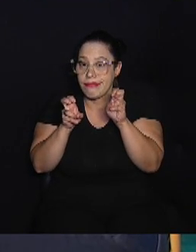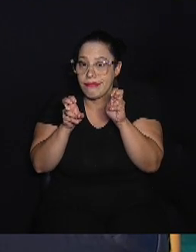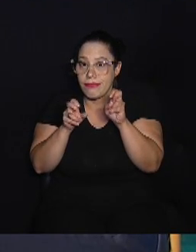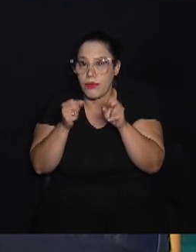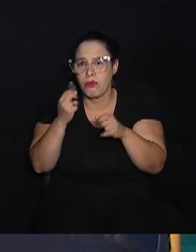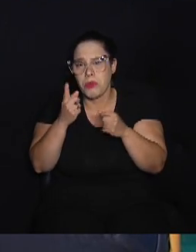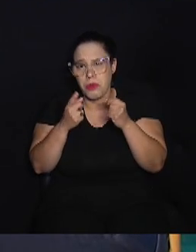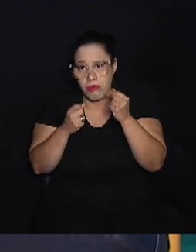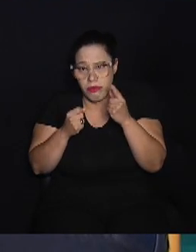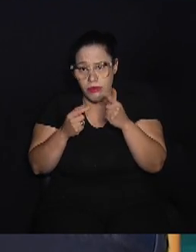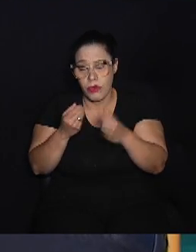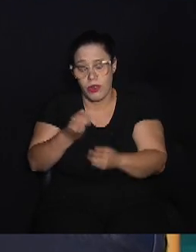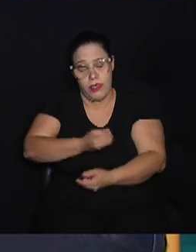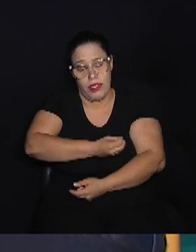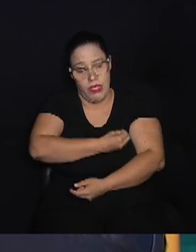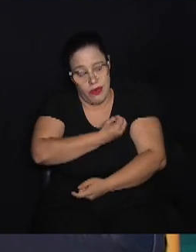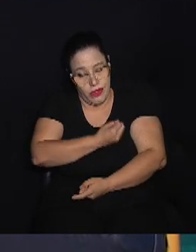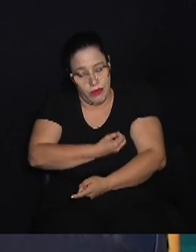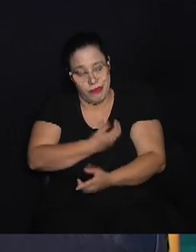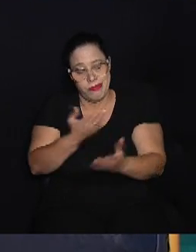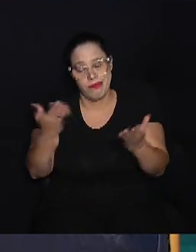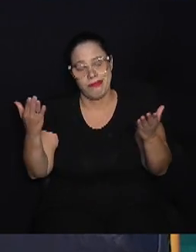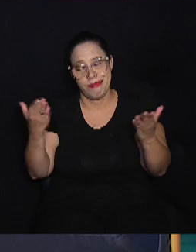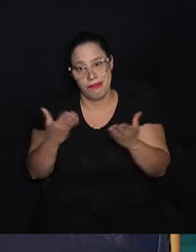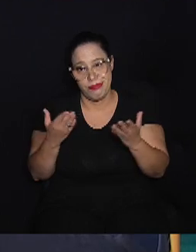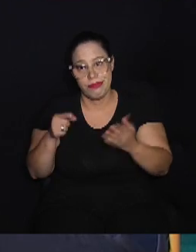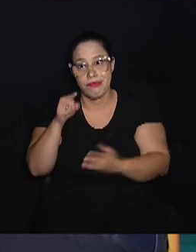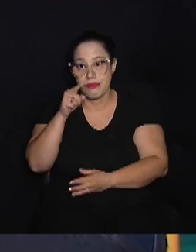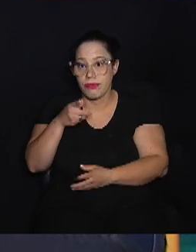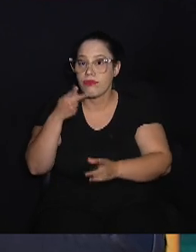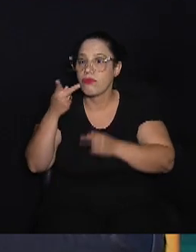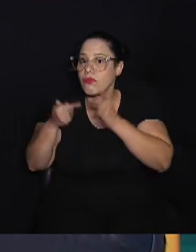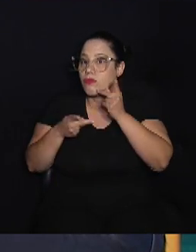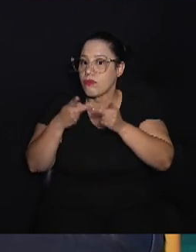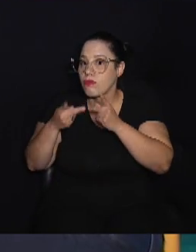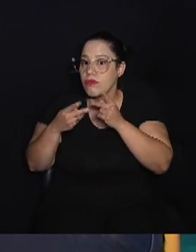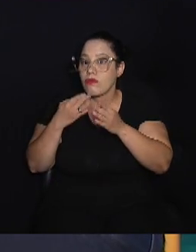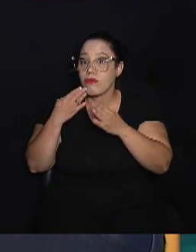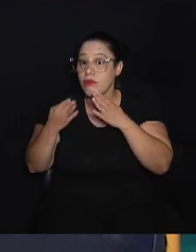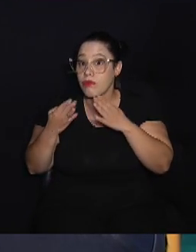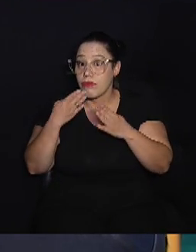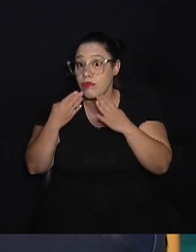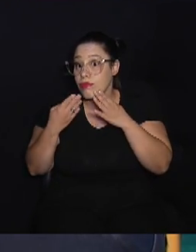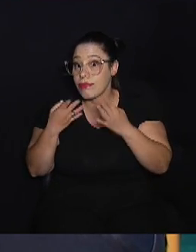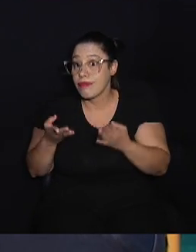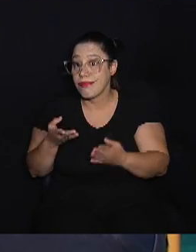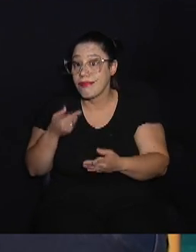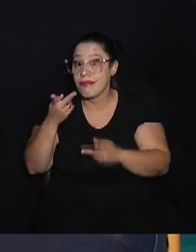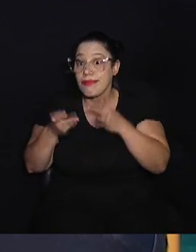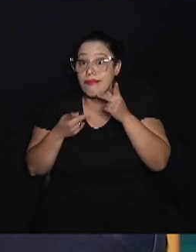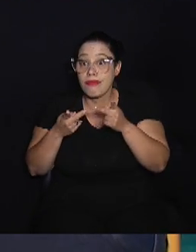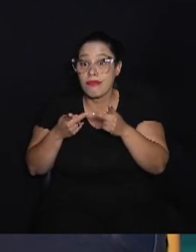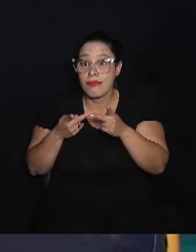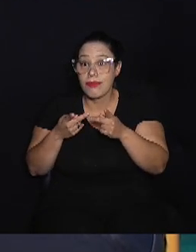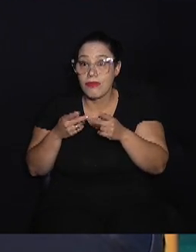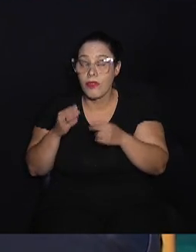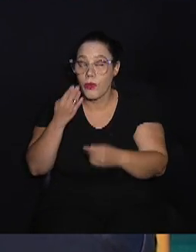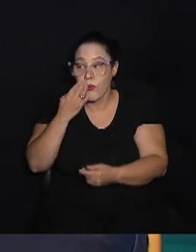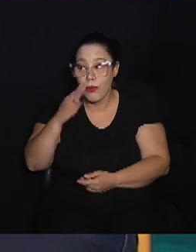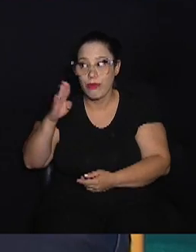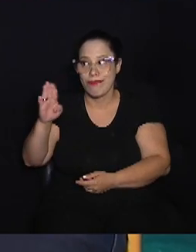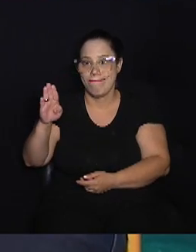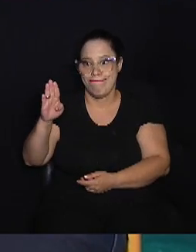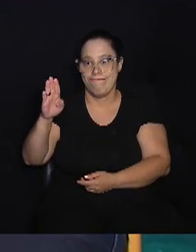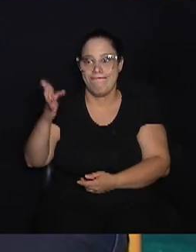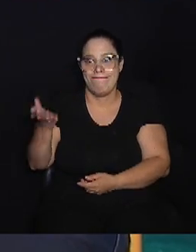muitas coisas que a gente está vivendo hoje, né? Você comentou, nós estávamos conversando nos bastidores e falamos sobre fake news, que é